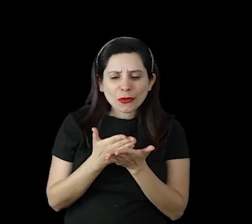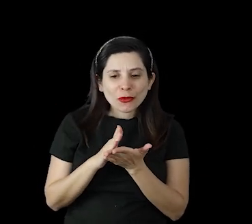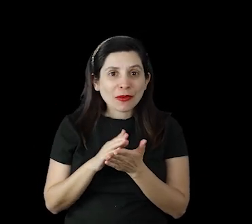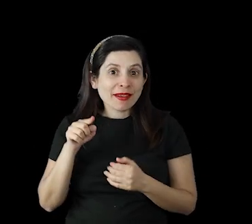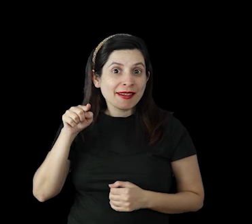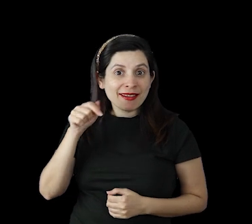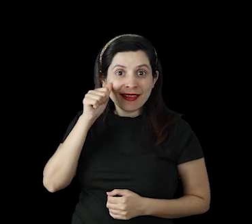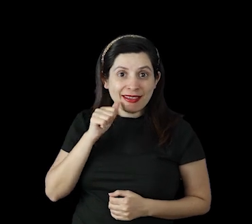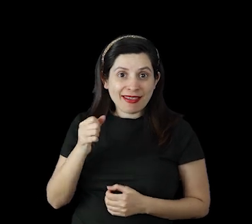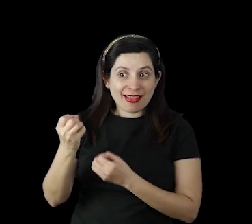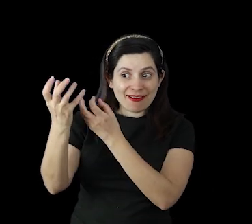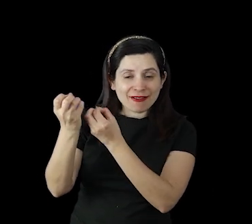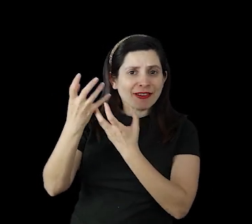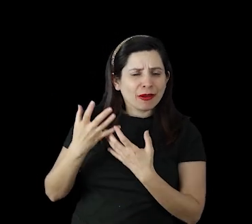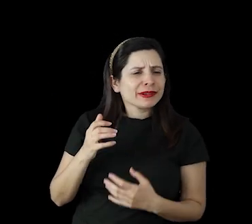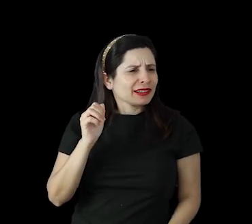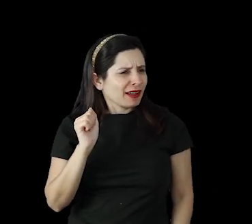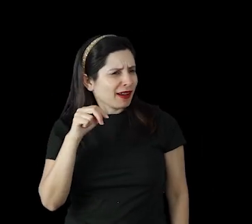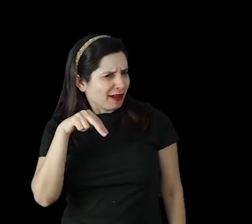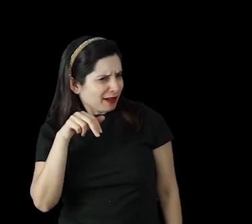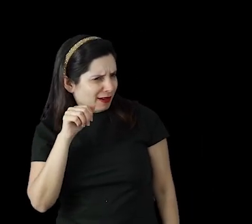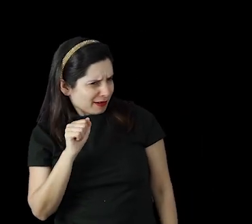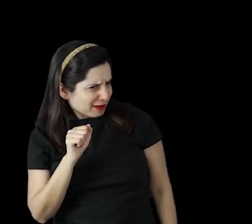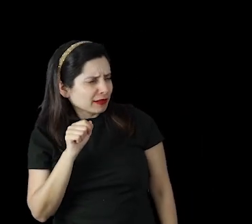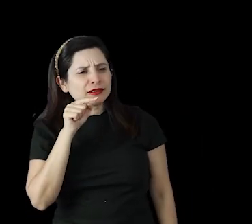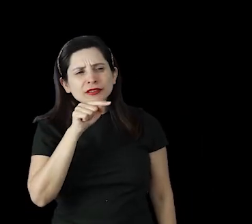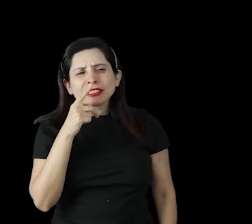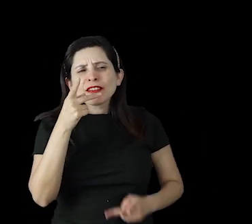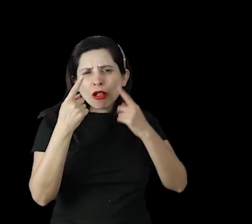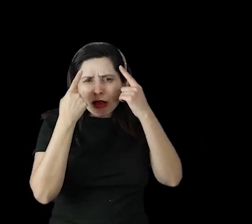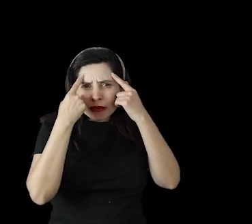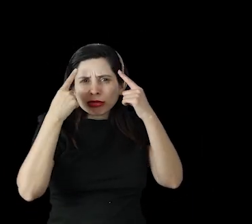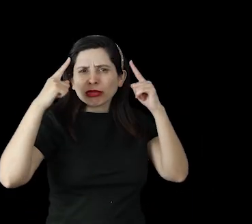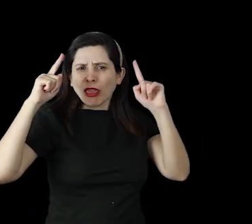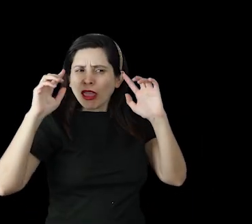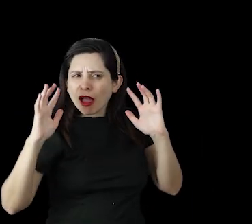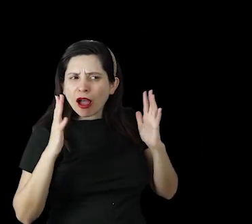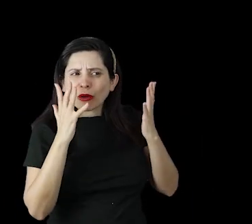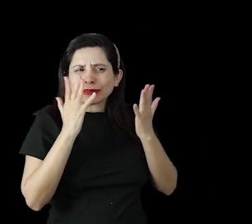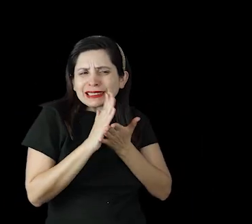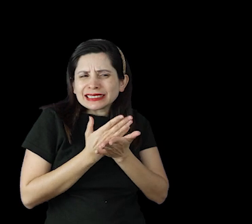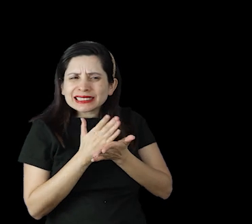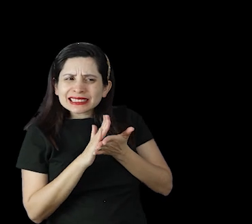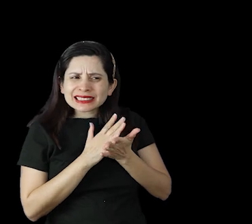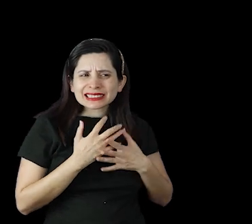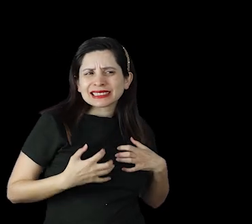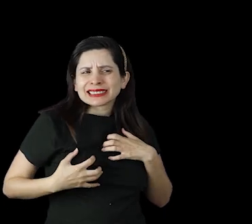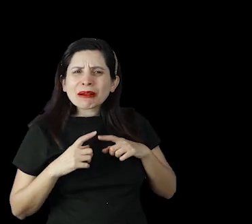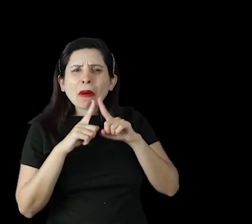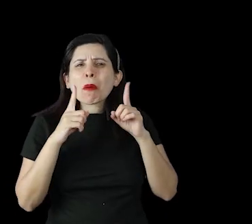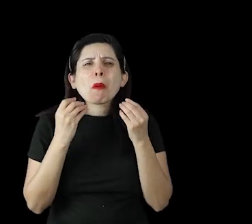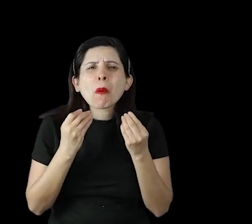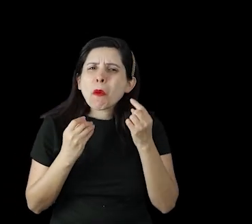ela falou: "Ah, Ana, mas você falou que suas ideias ocorrem dos incômodos, mas como pensar isso